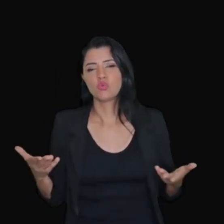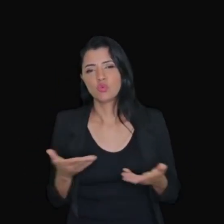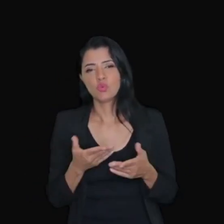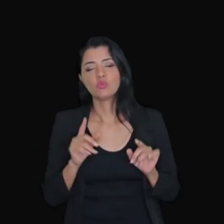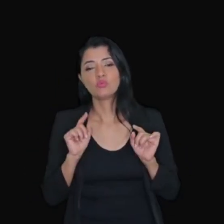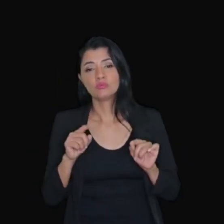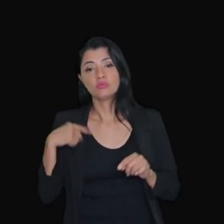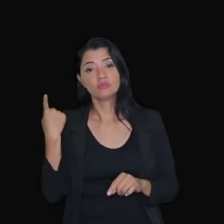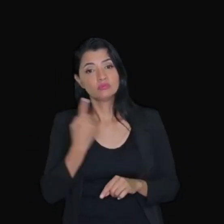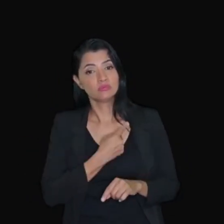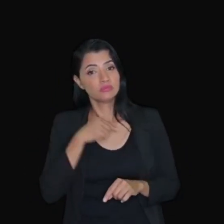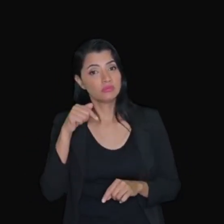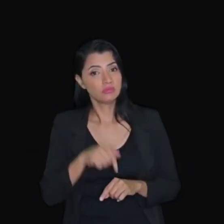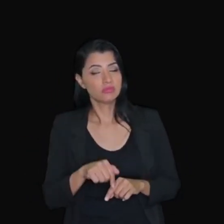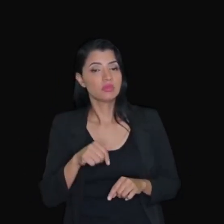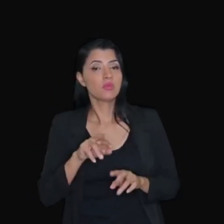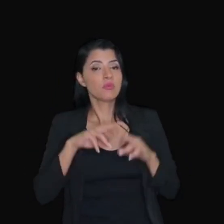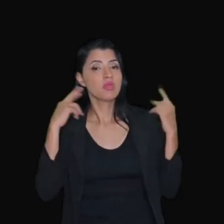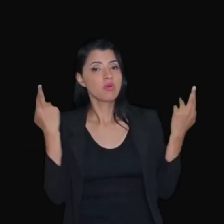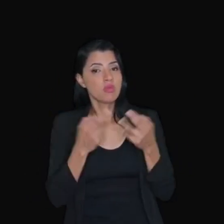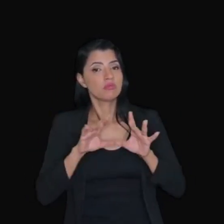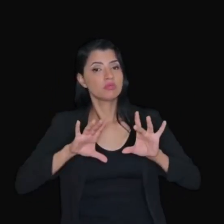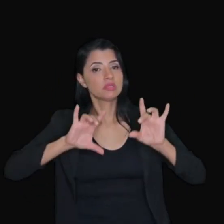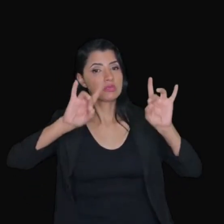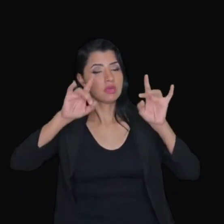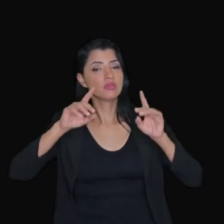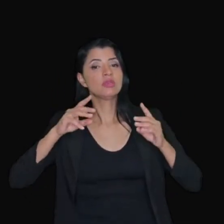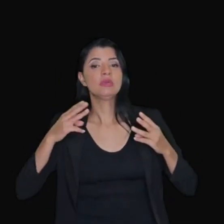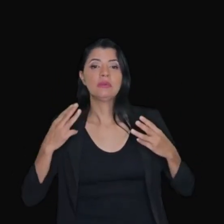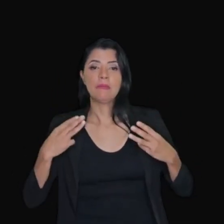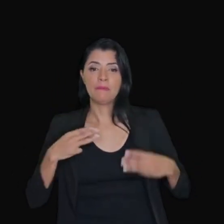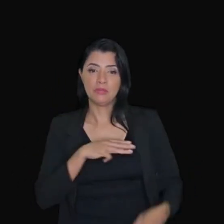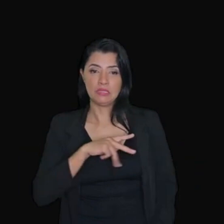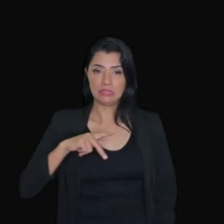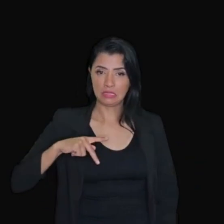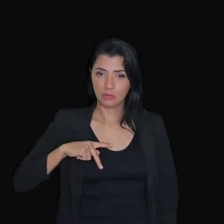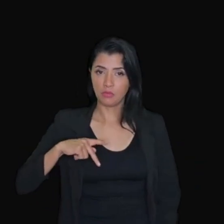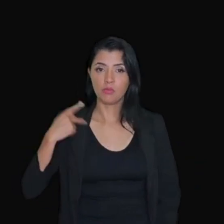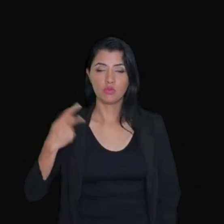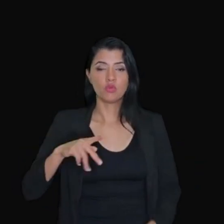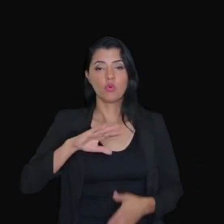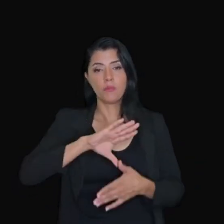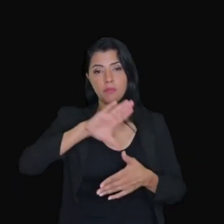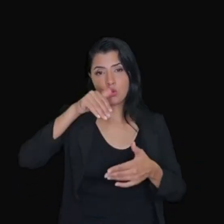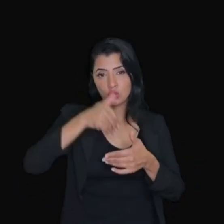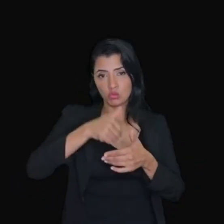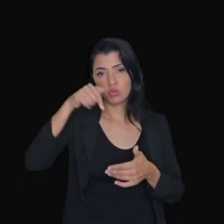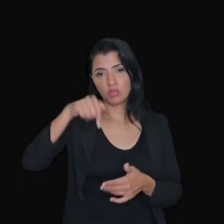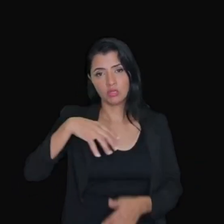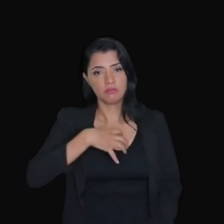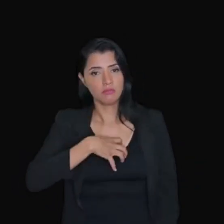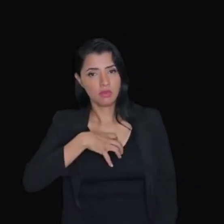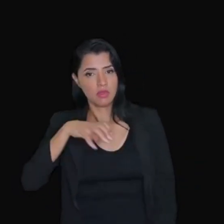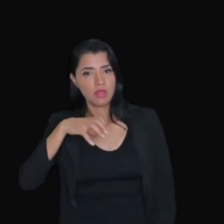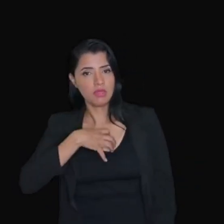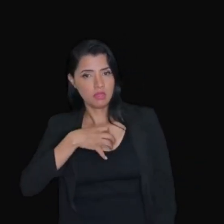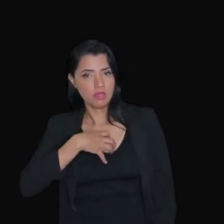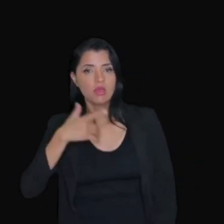Nós estamos aqui numa reunião especializada de Ministérios Públicos do Mercosul. Aqui na Bahia tivemos um